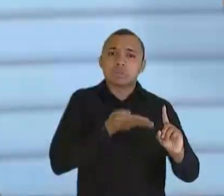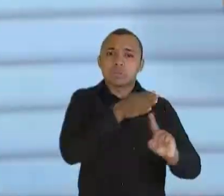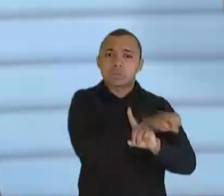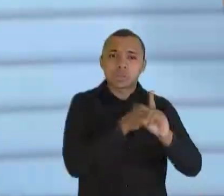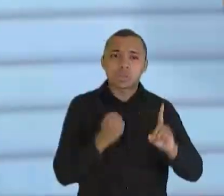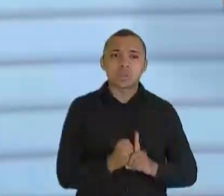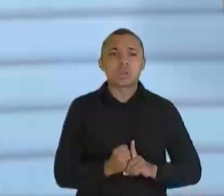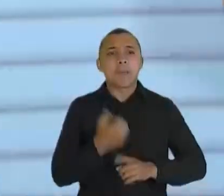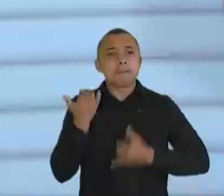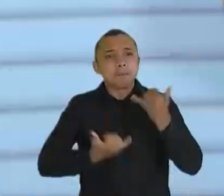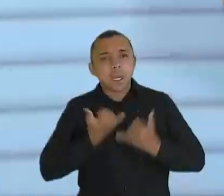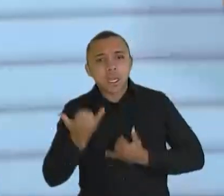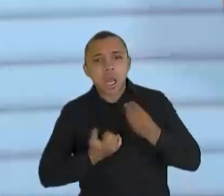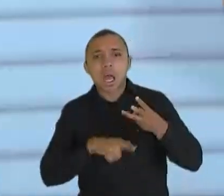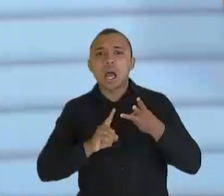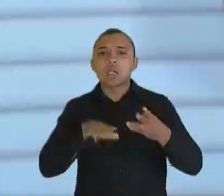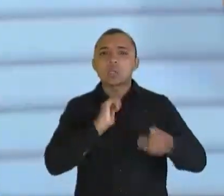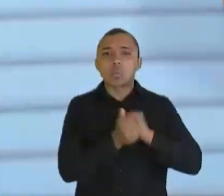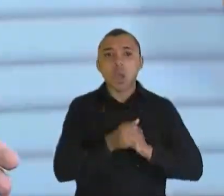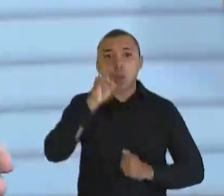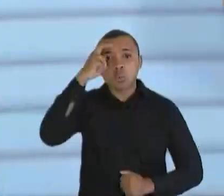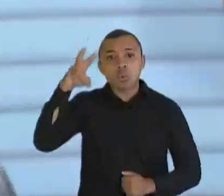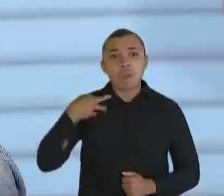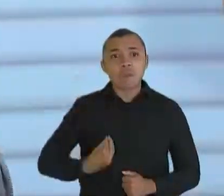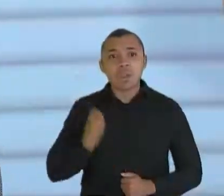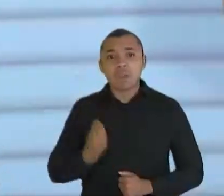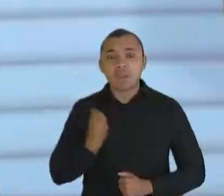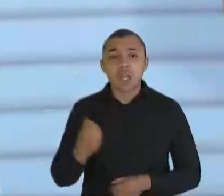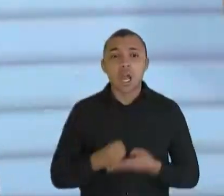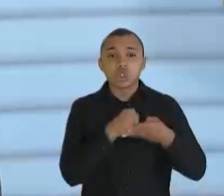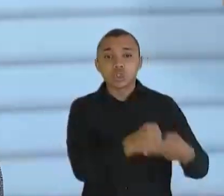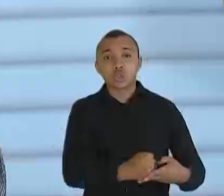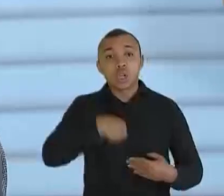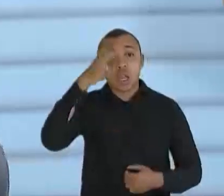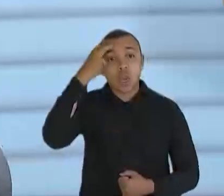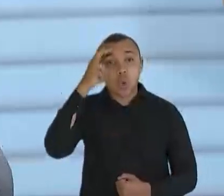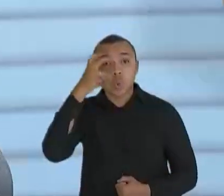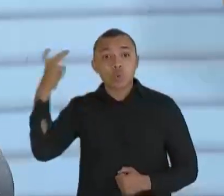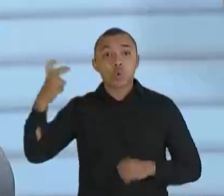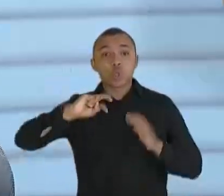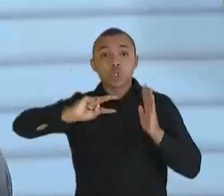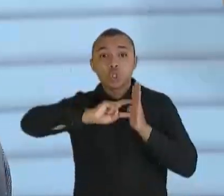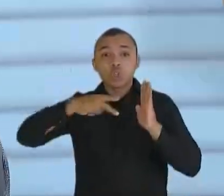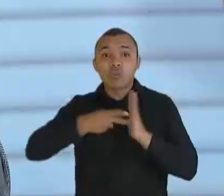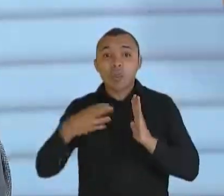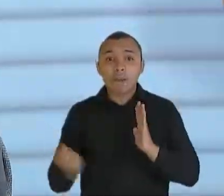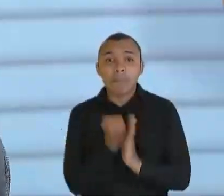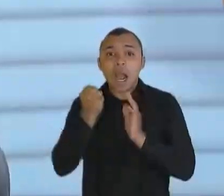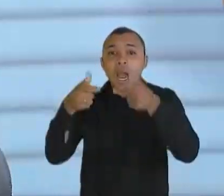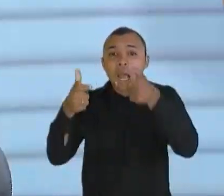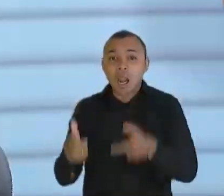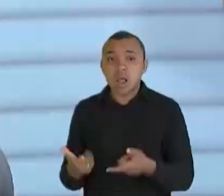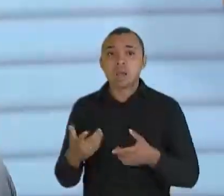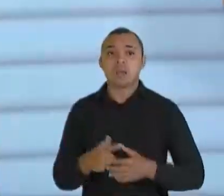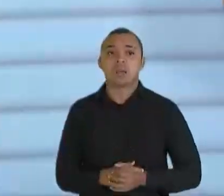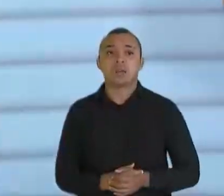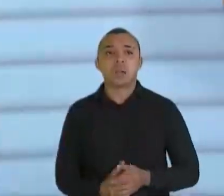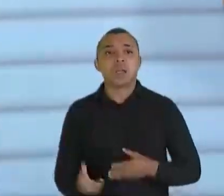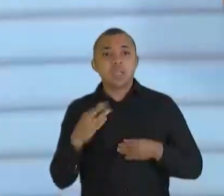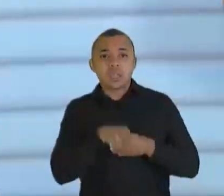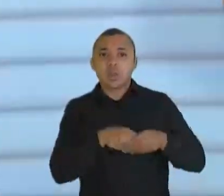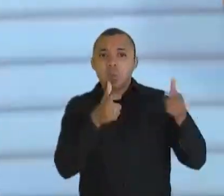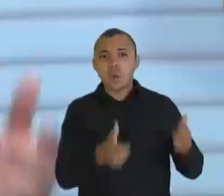esporte. Veja, cultura salva vidas. Verdadeiramente, cultura é território. Se tem muita cultura no território.